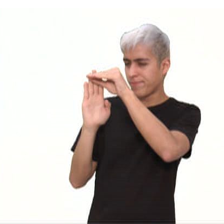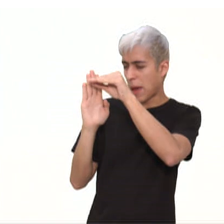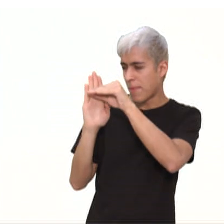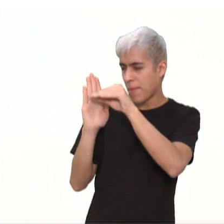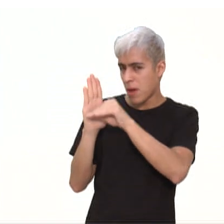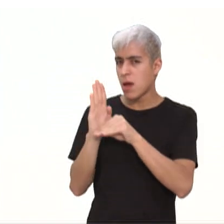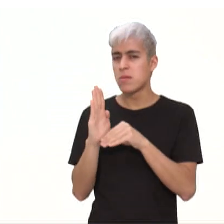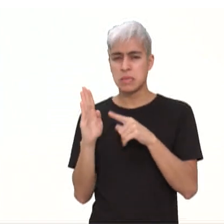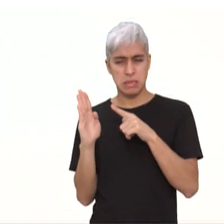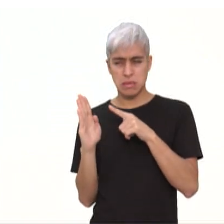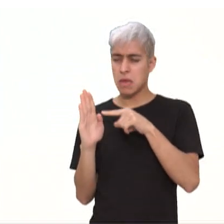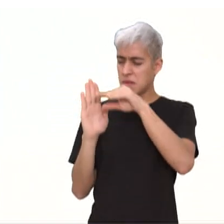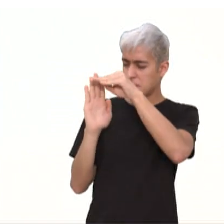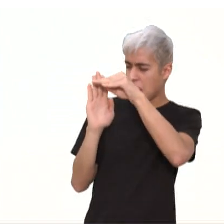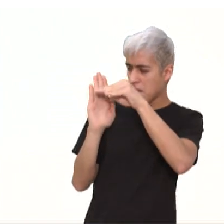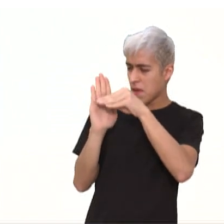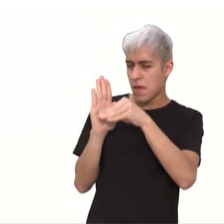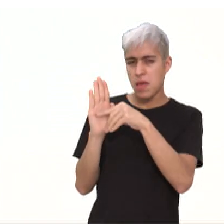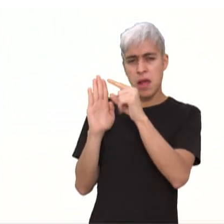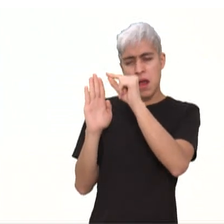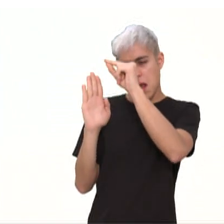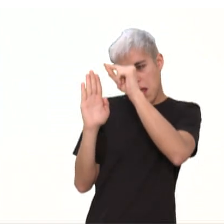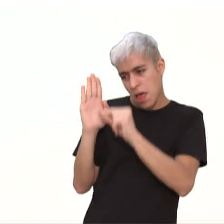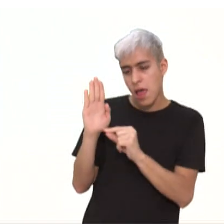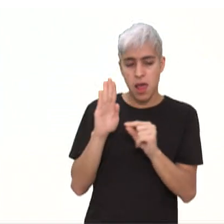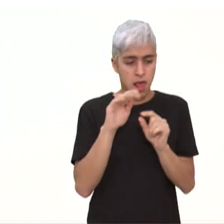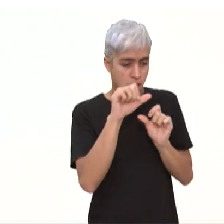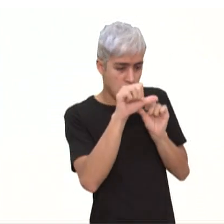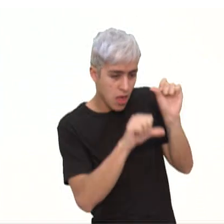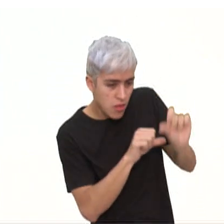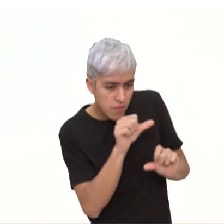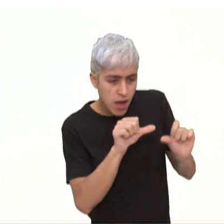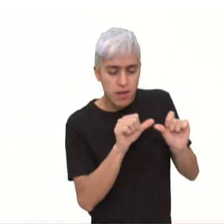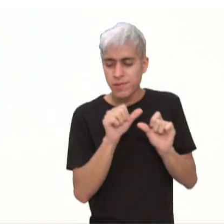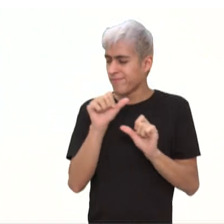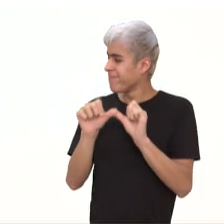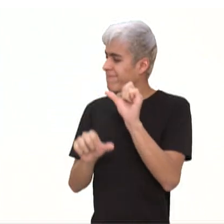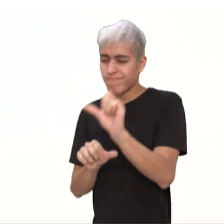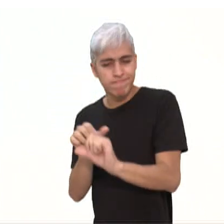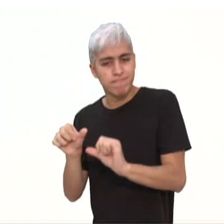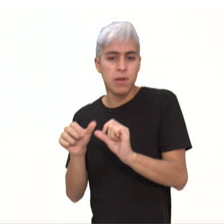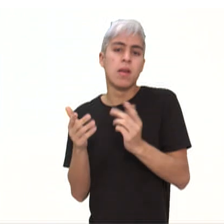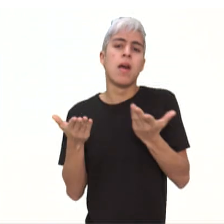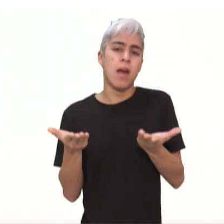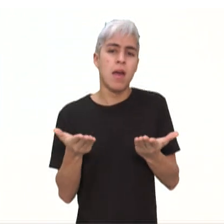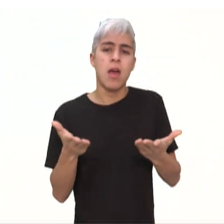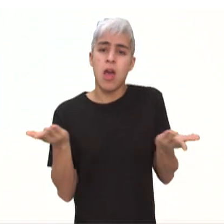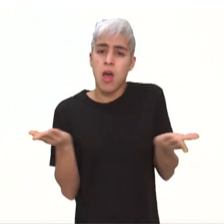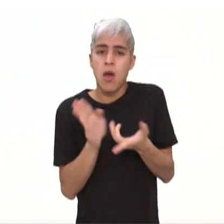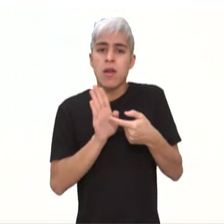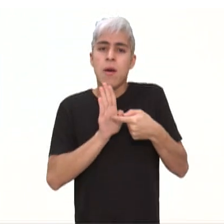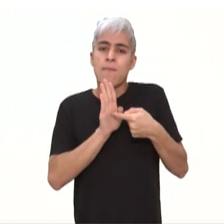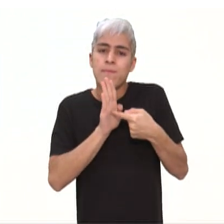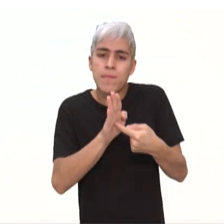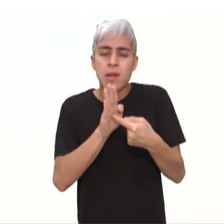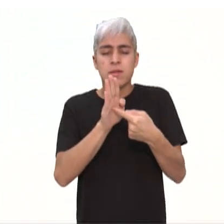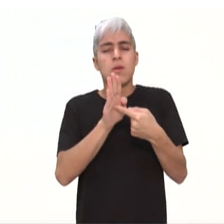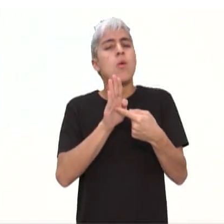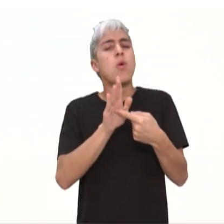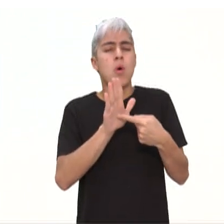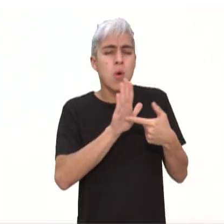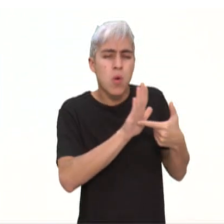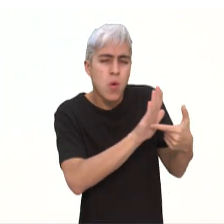dessa classificação em renováveis e não renováveis, eu estou apresentando também a